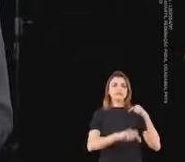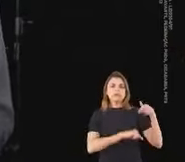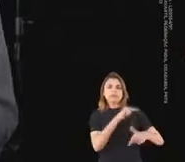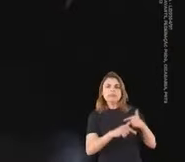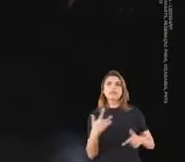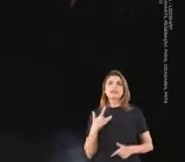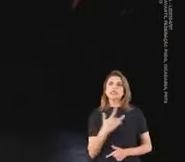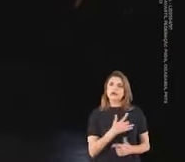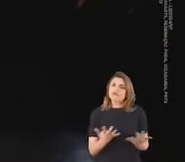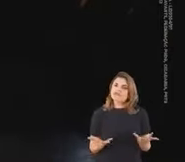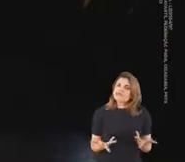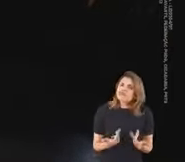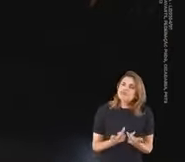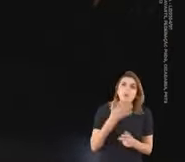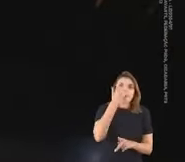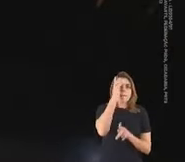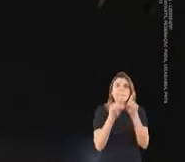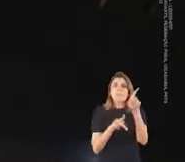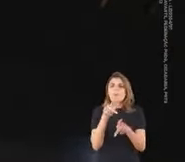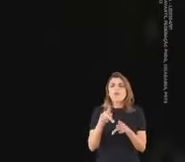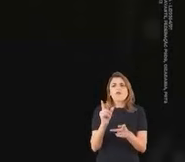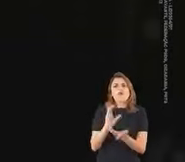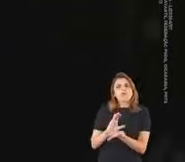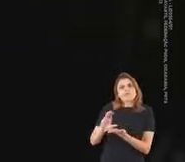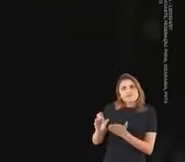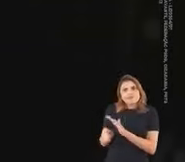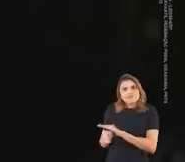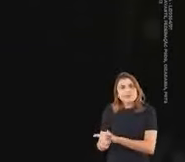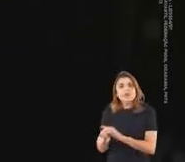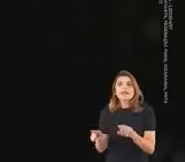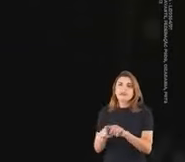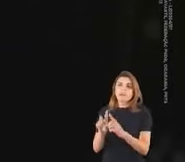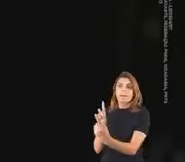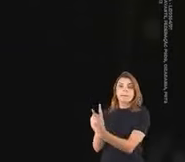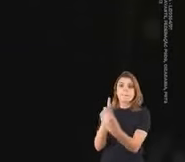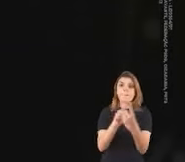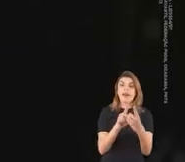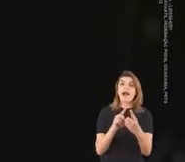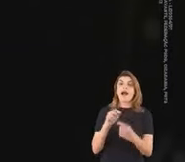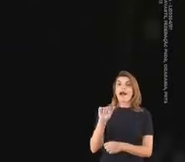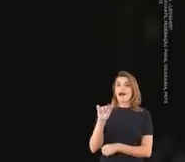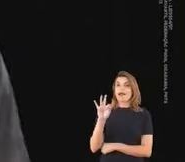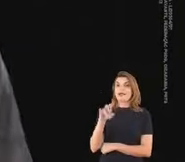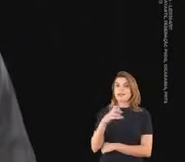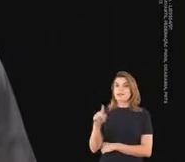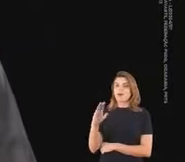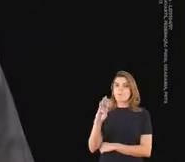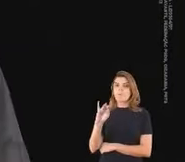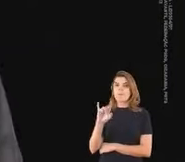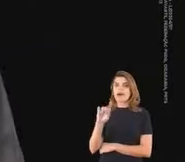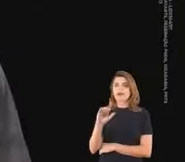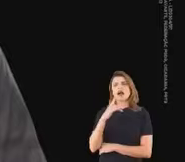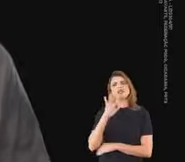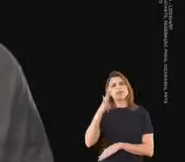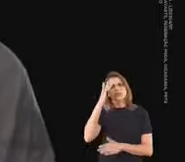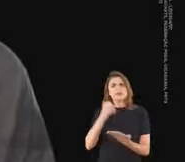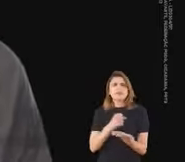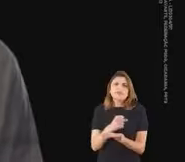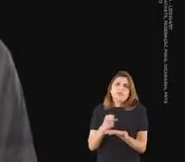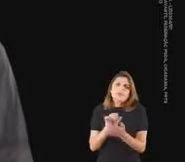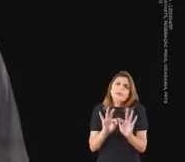trabalhar muito para dar uma saúde digna para a nossa população. Vou investir na atenção básica, porque muitas das vezes a pessoa tem uma simples doença, uma